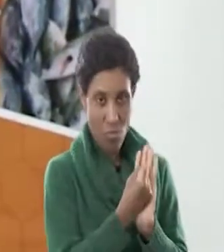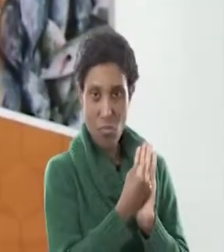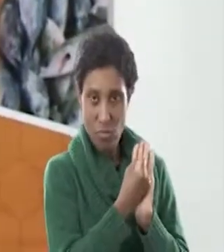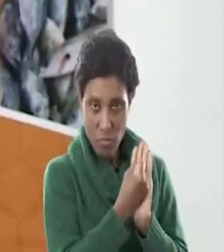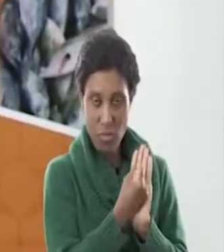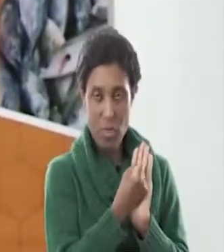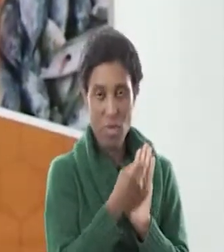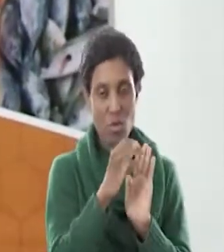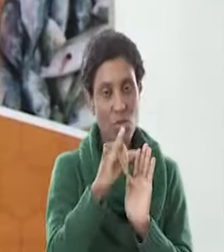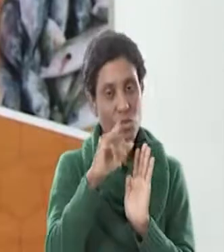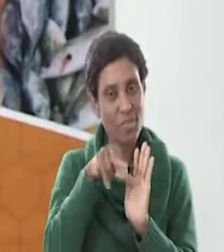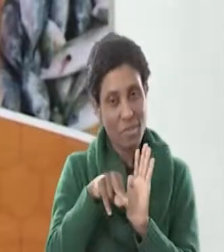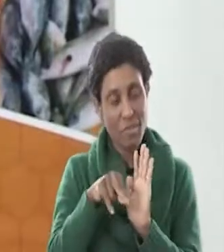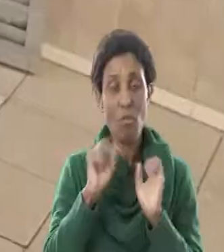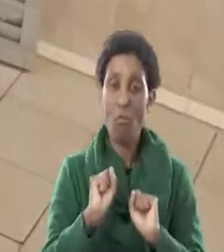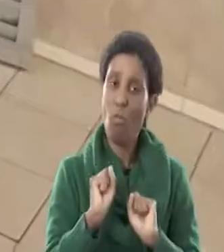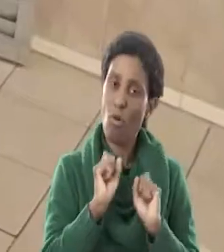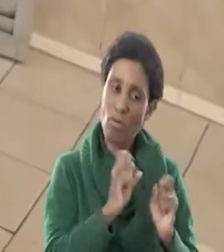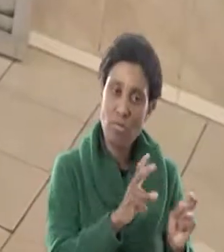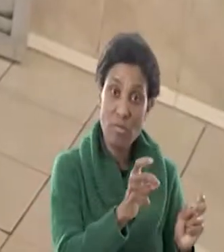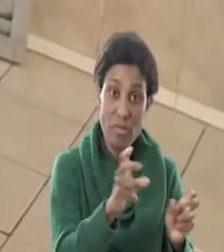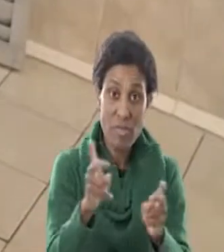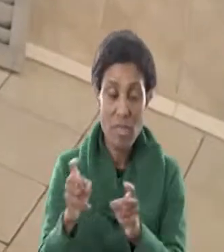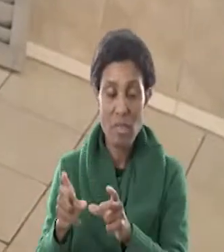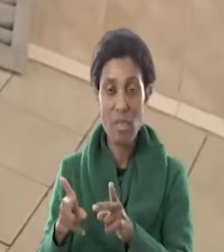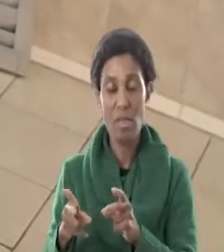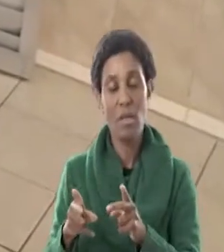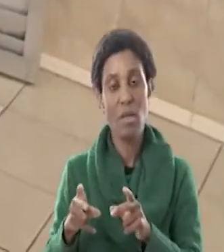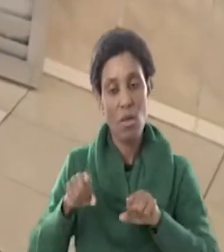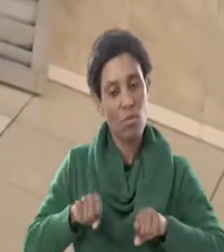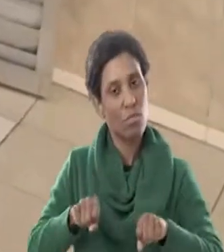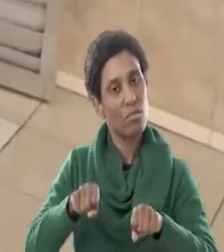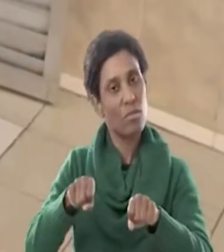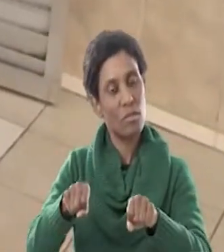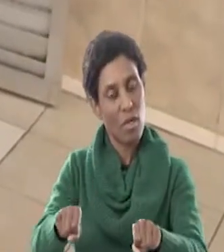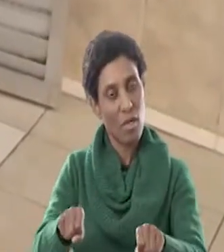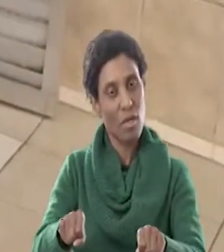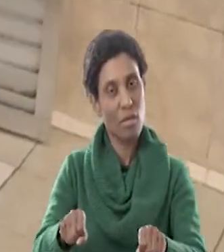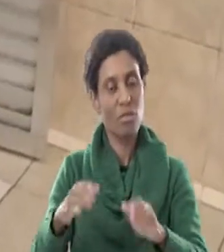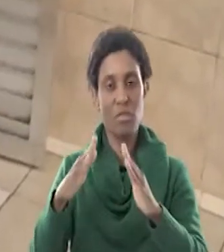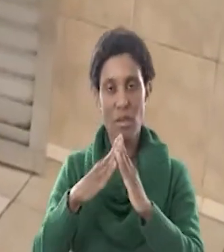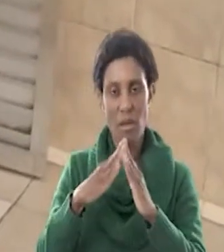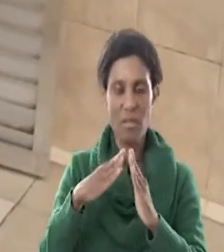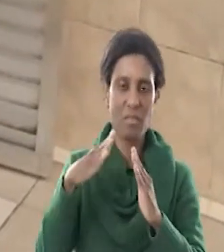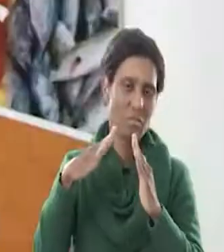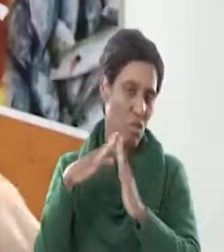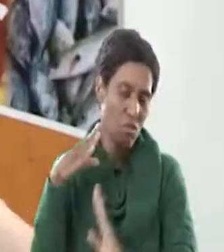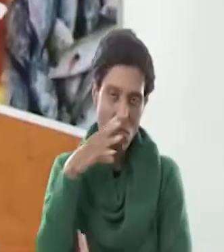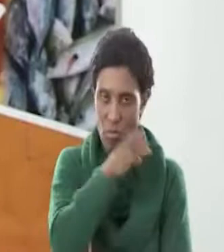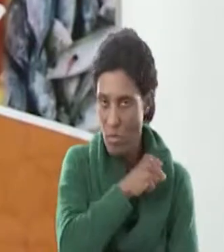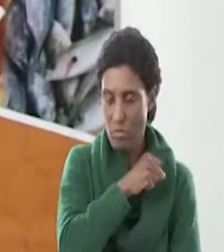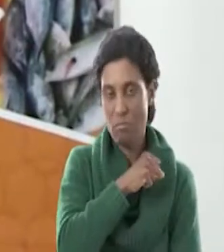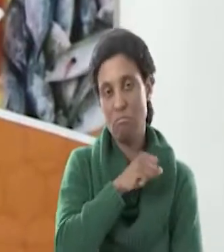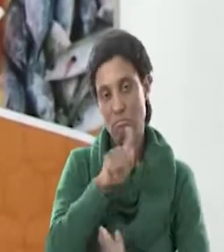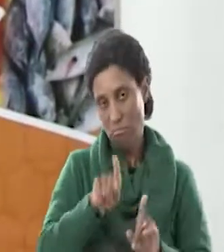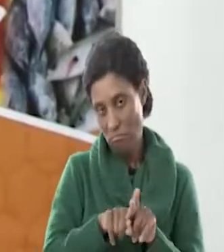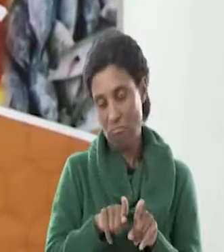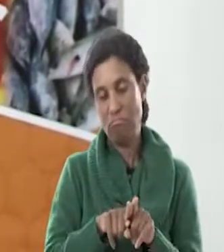SIM. Então ele pode ser comercializado nas casas, nos supermercados, nas confeitarias, nas